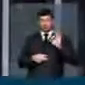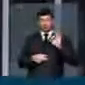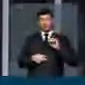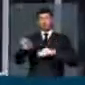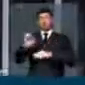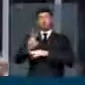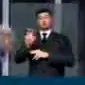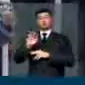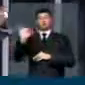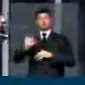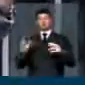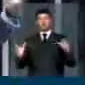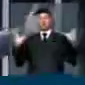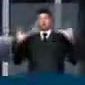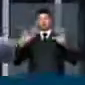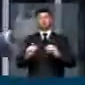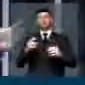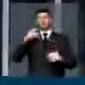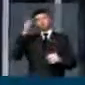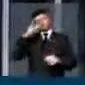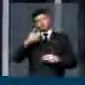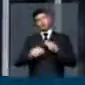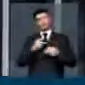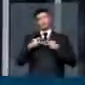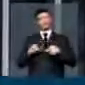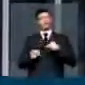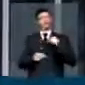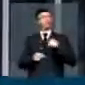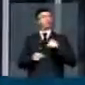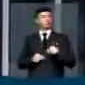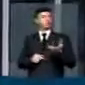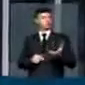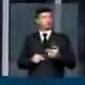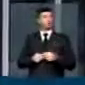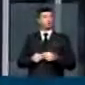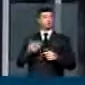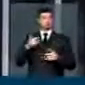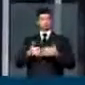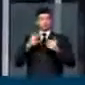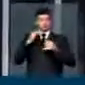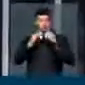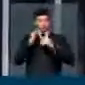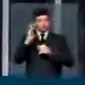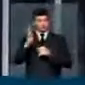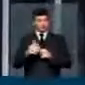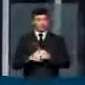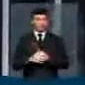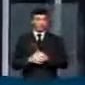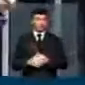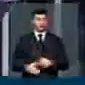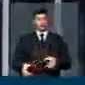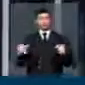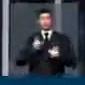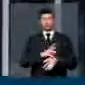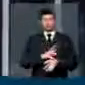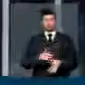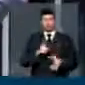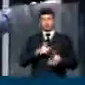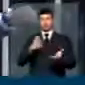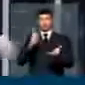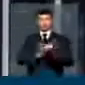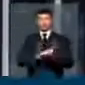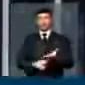mais 50%. Nós não sabemos em que pé que anda esse projeto. Eu já estou com um pedido de informações prontos aqui. Estava na